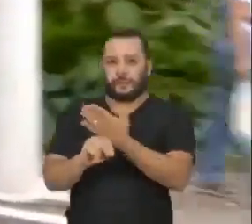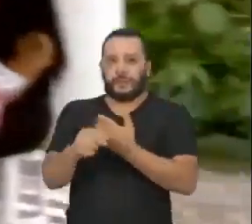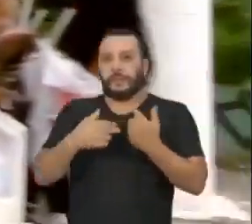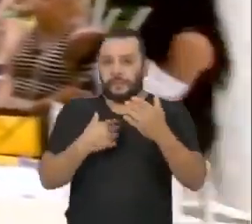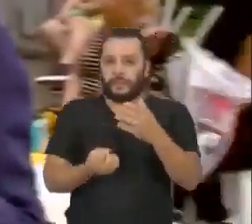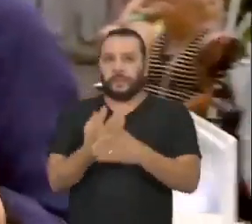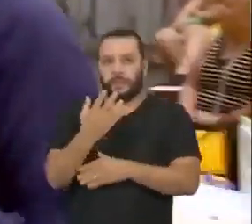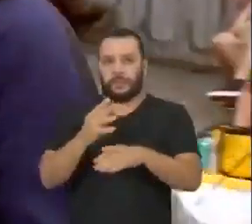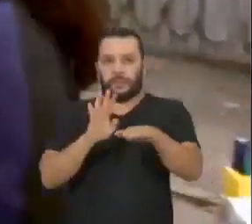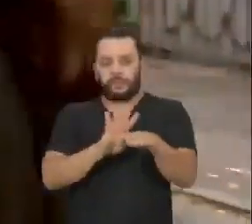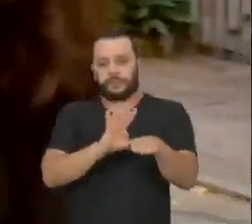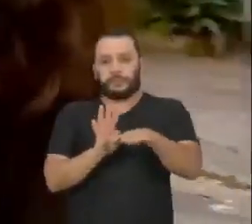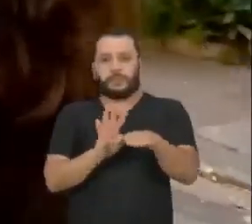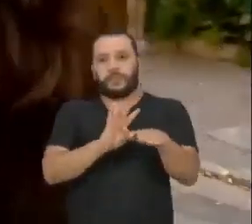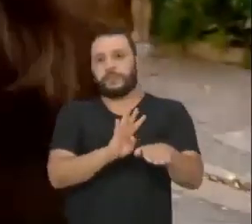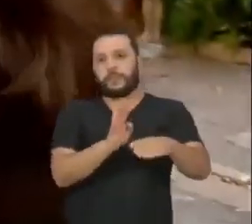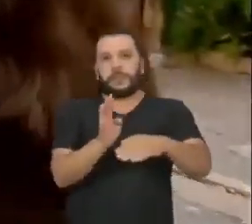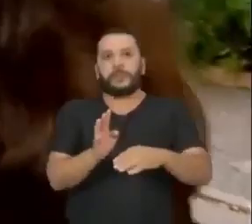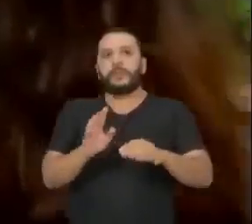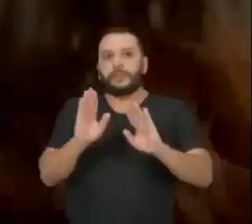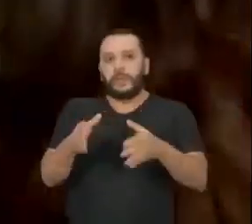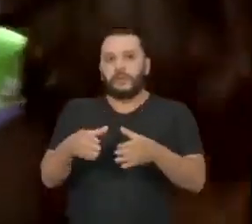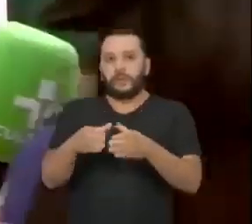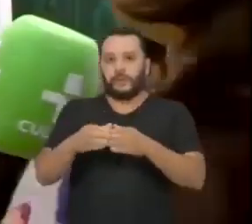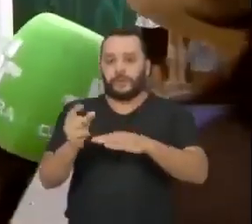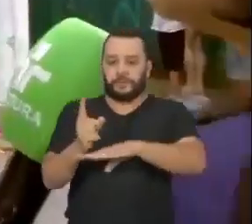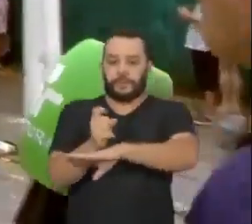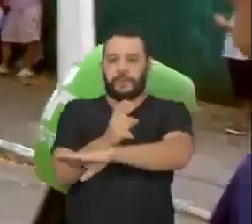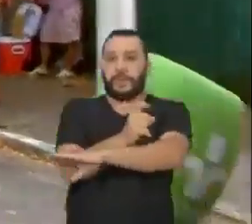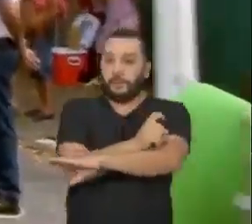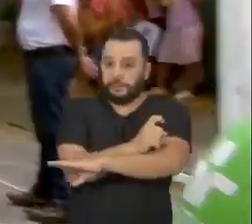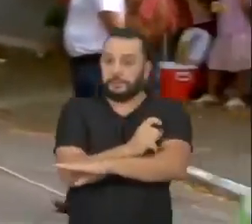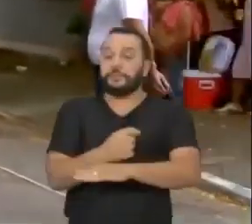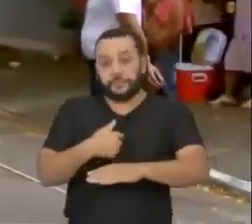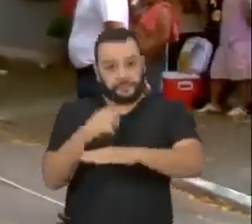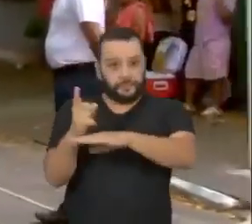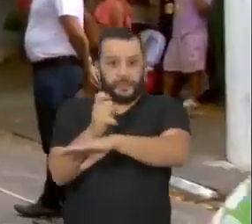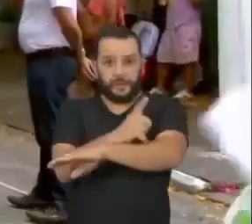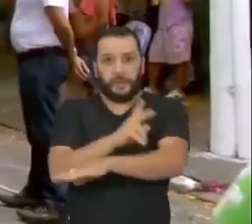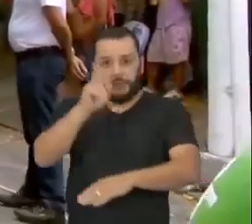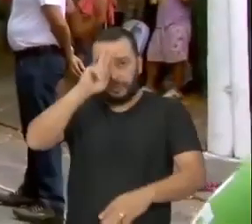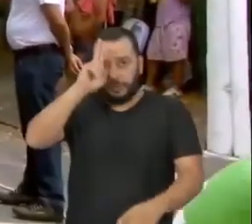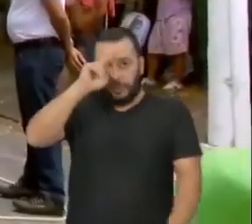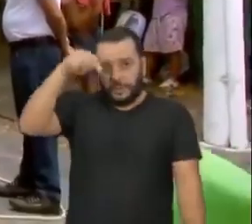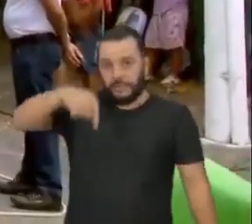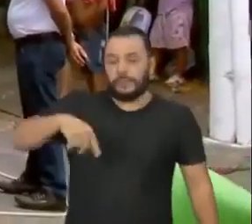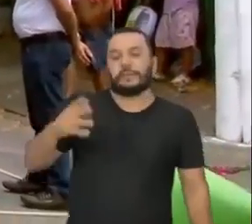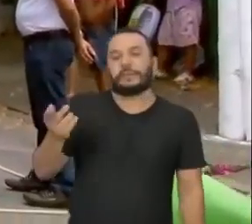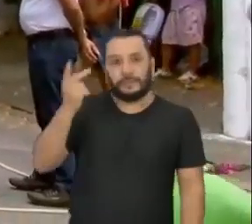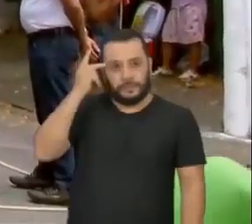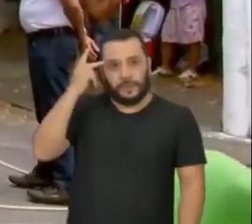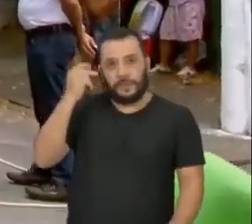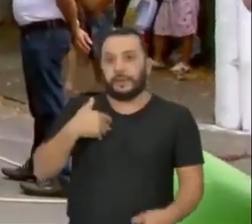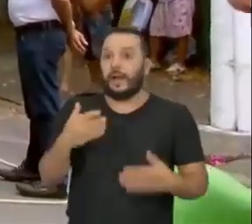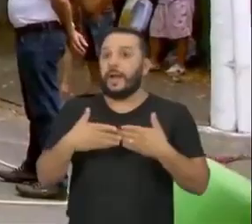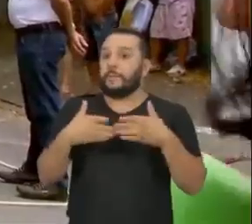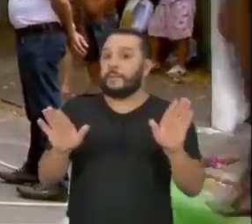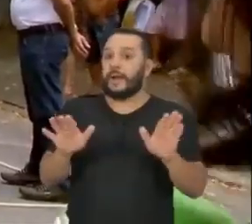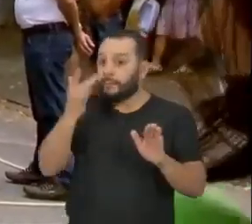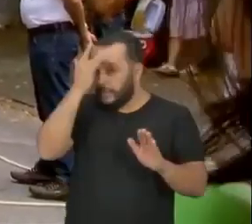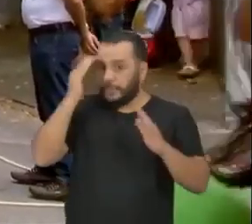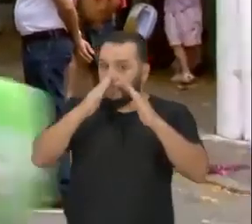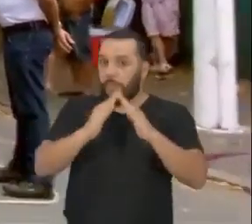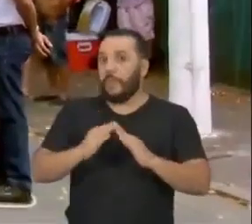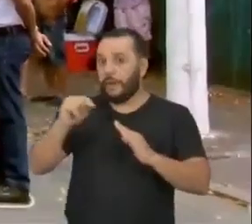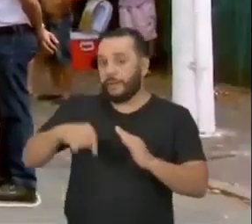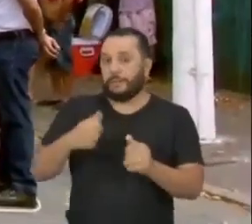bloco Ocupa o Minhocão. Hermano, o Minhocão faz parte da história da cidade. O bloco está aberto só para quem mora aqui perto